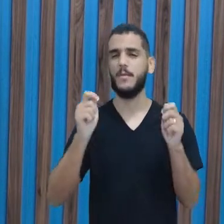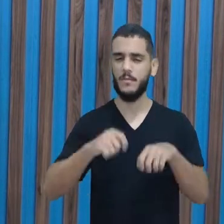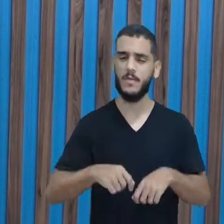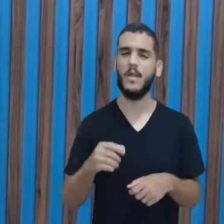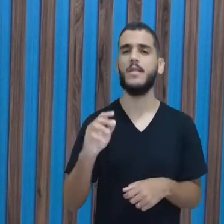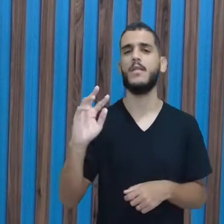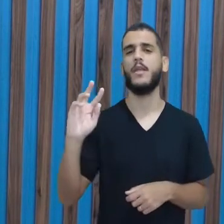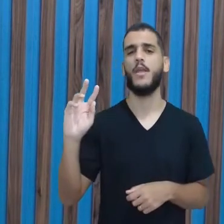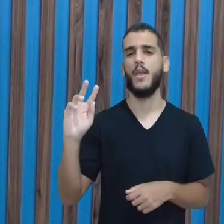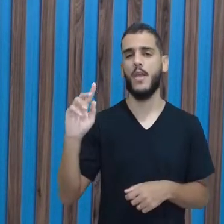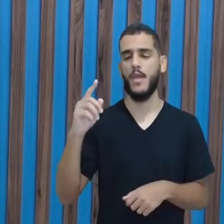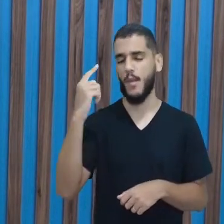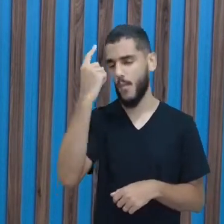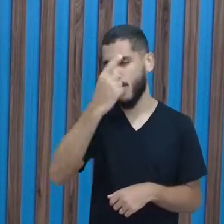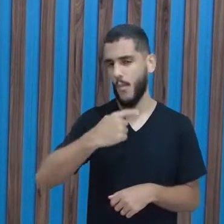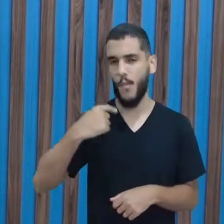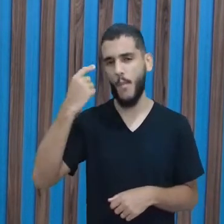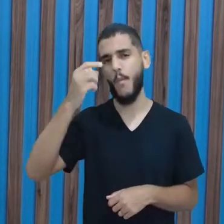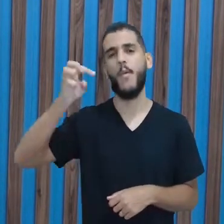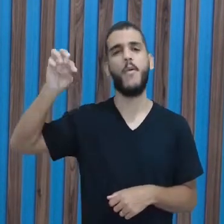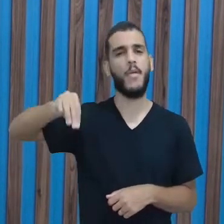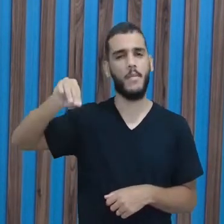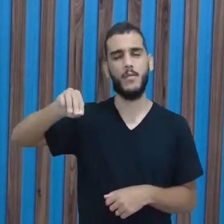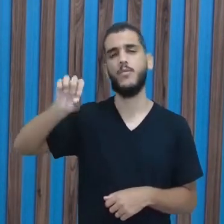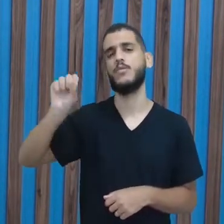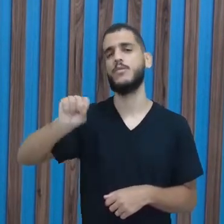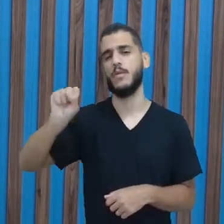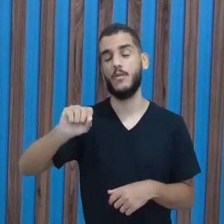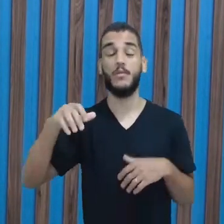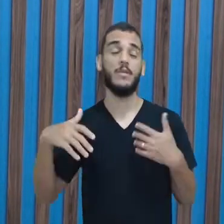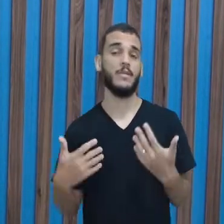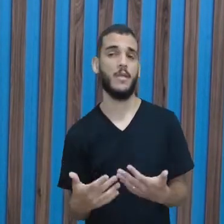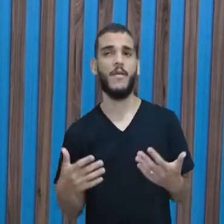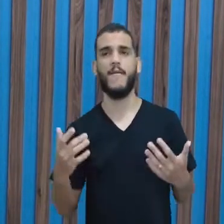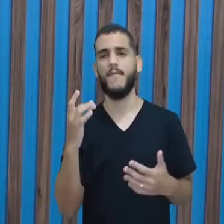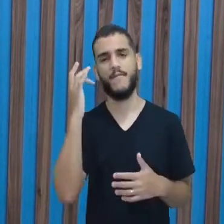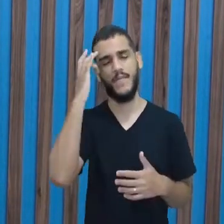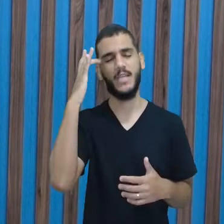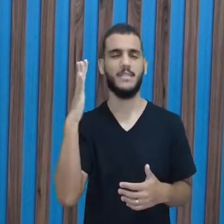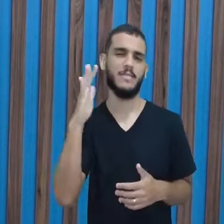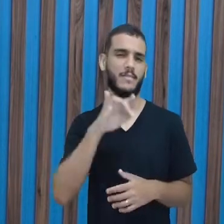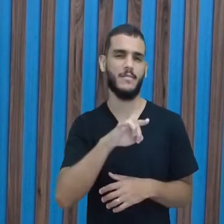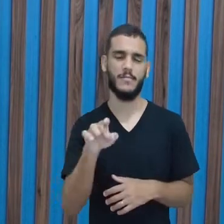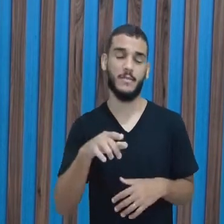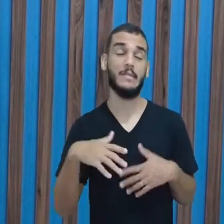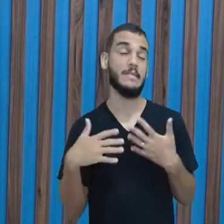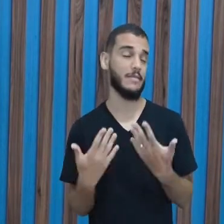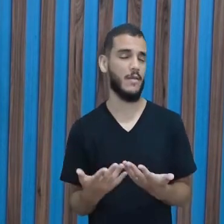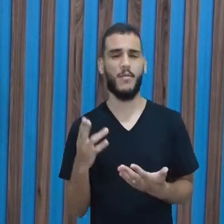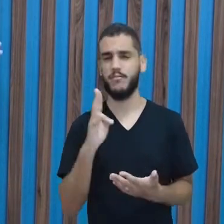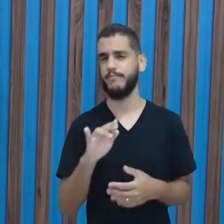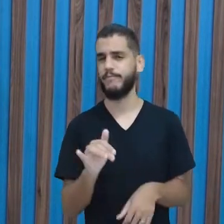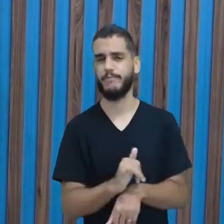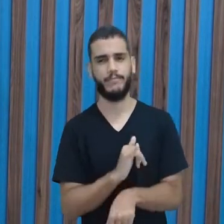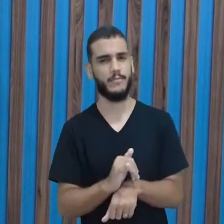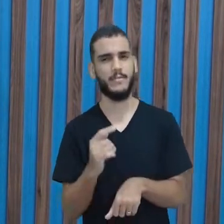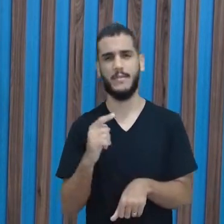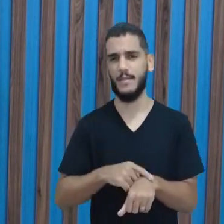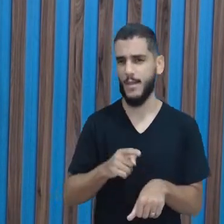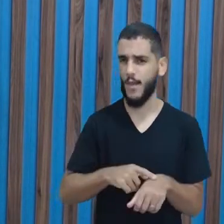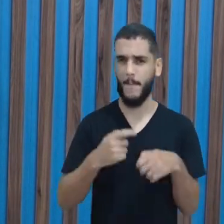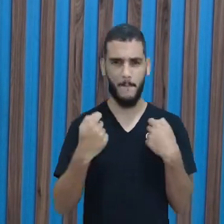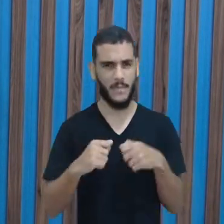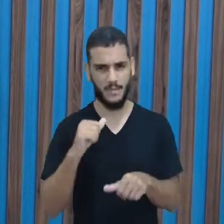segundo, mas aqui é em hora. E vai facilitar a sua vida. Por quê? Porque aqui está a hora, eu não vou precisar fazer